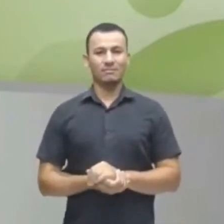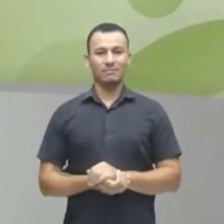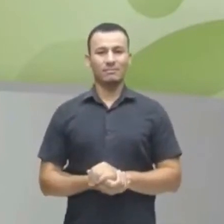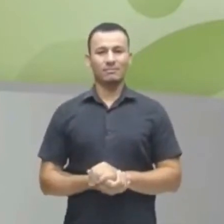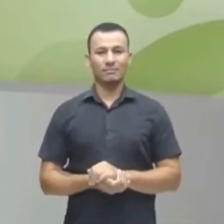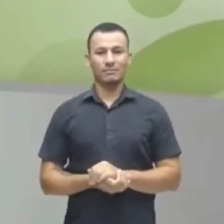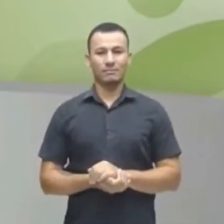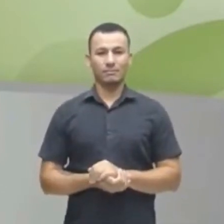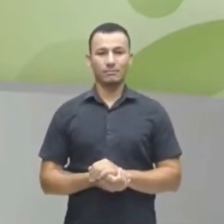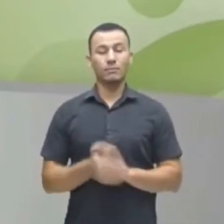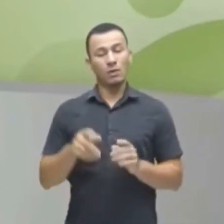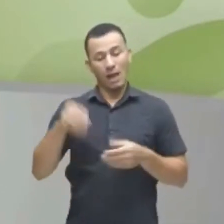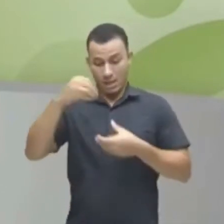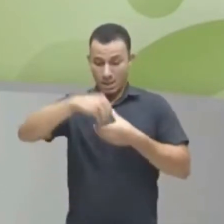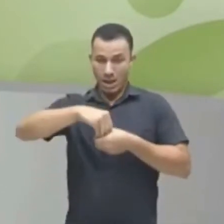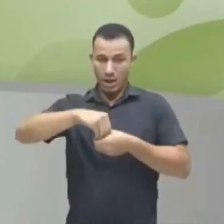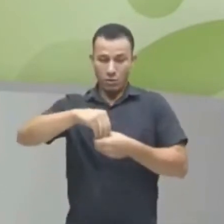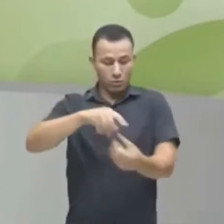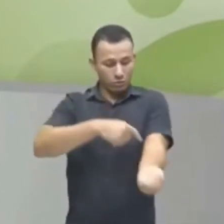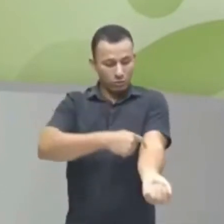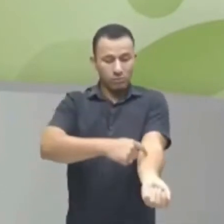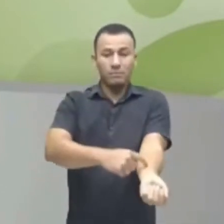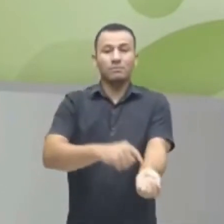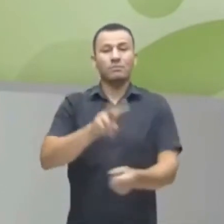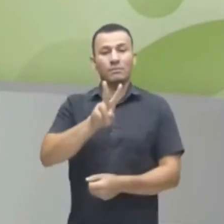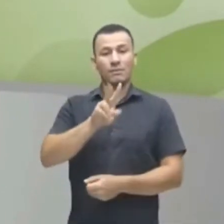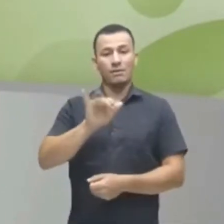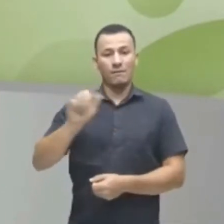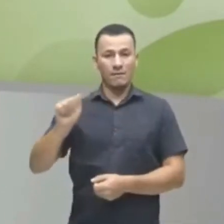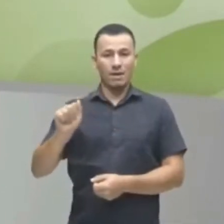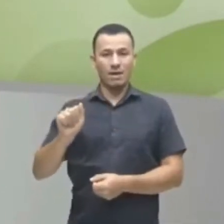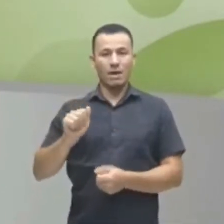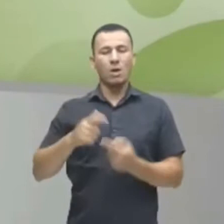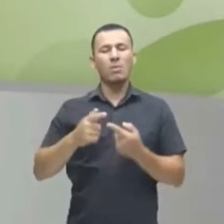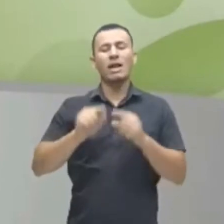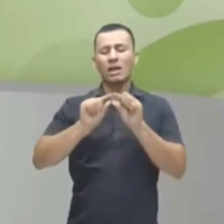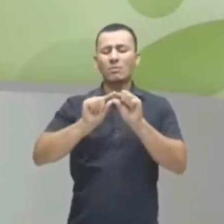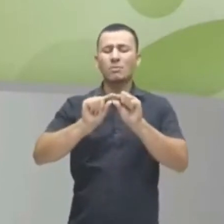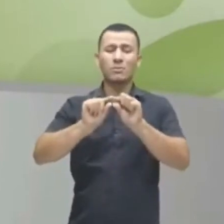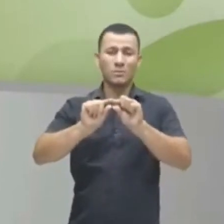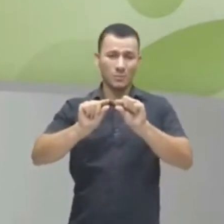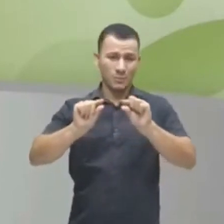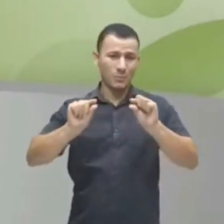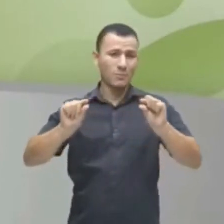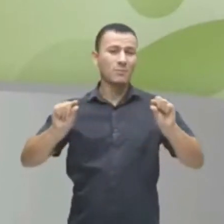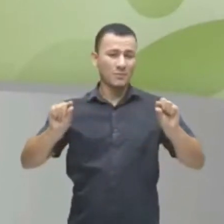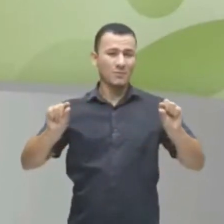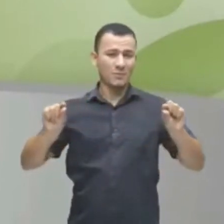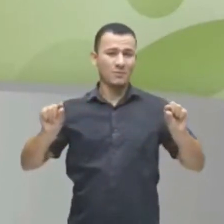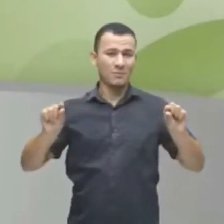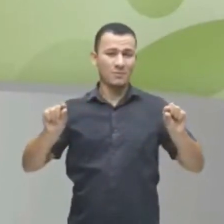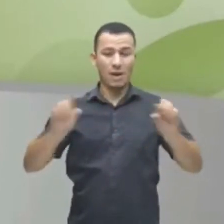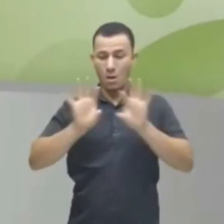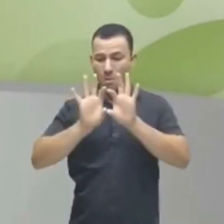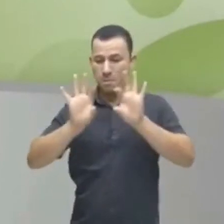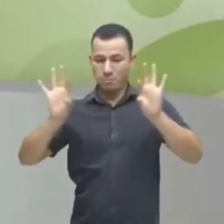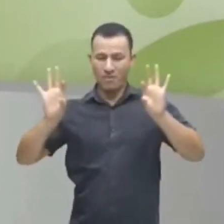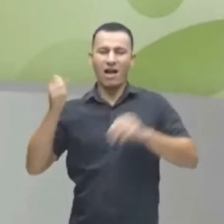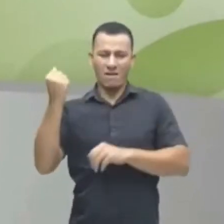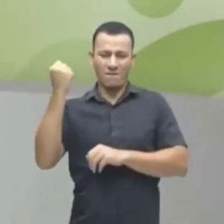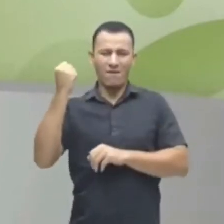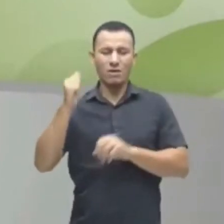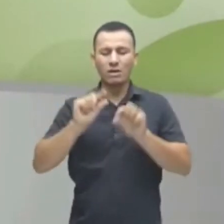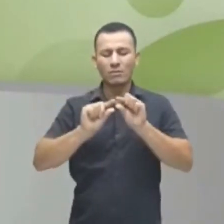Isso são nas veias, porque elas não têm uma musculatura muito apropriada, muito forte, como tem as artérias. Então, o que